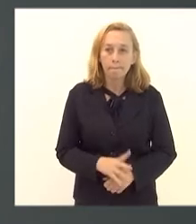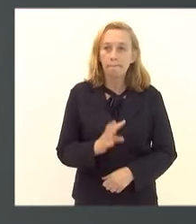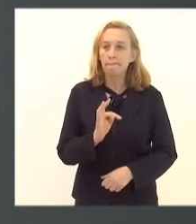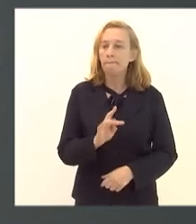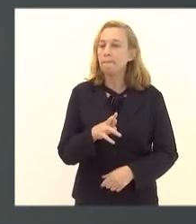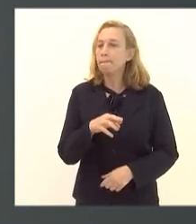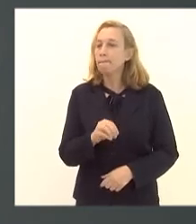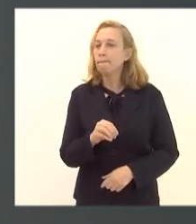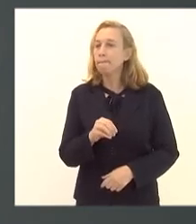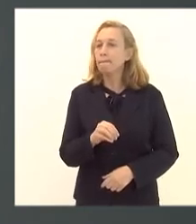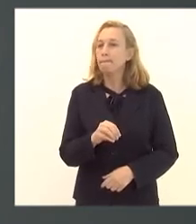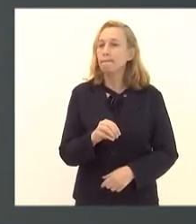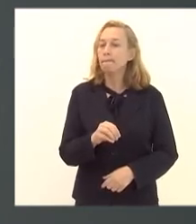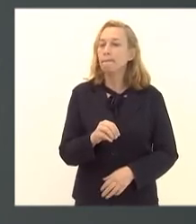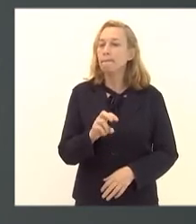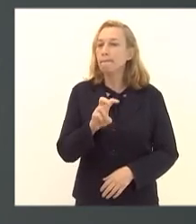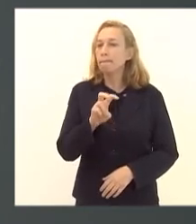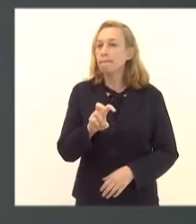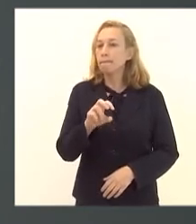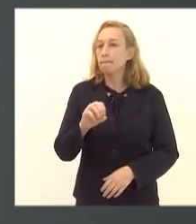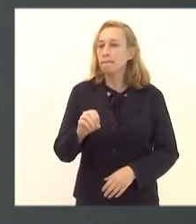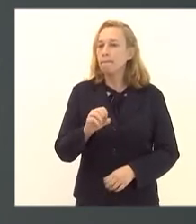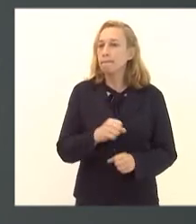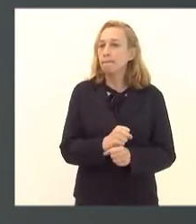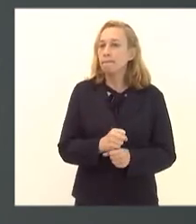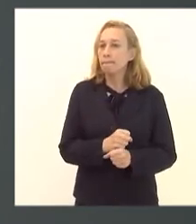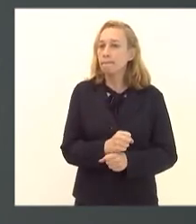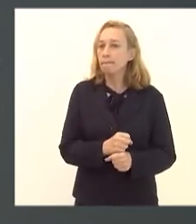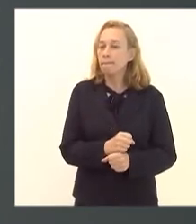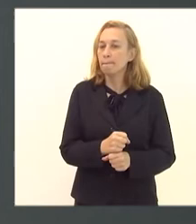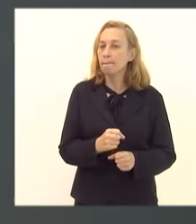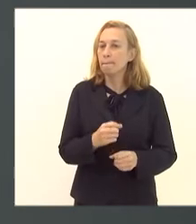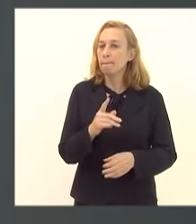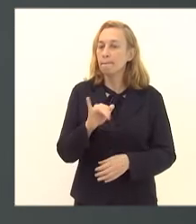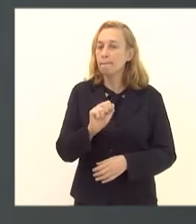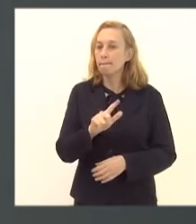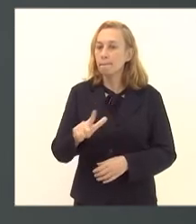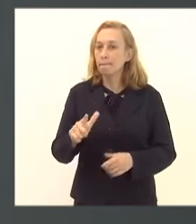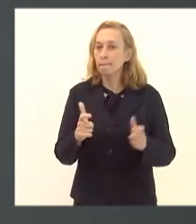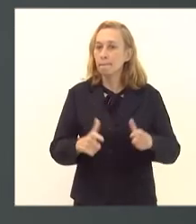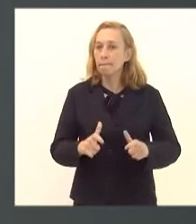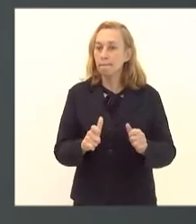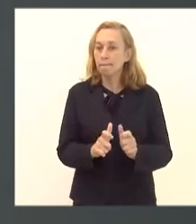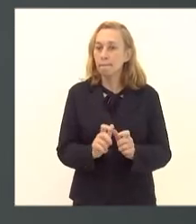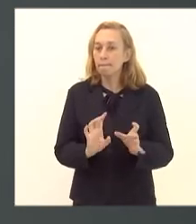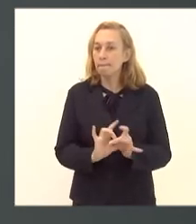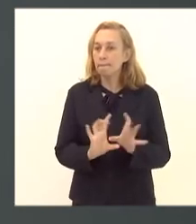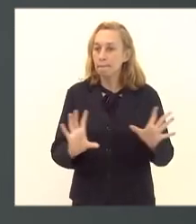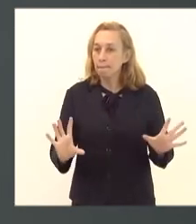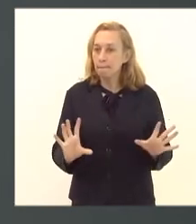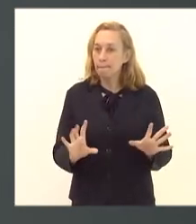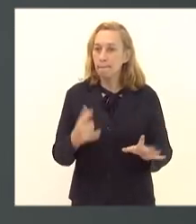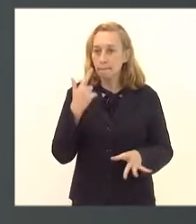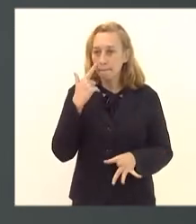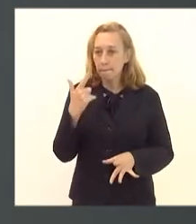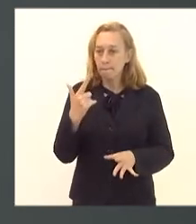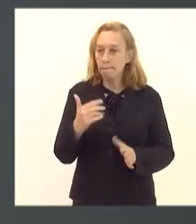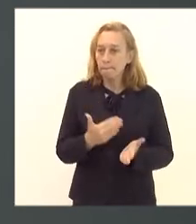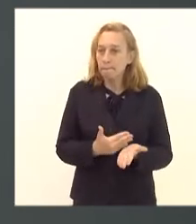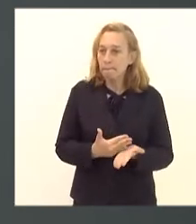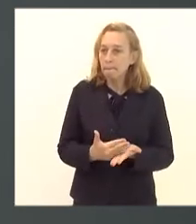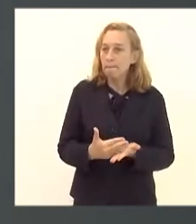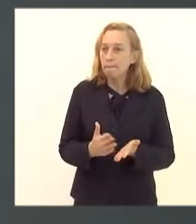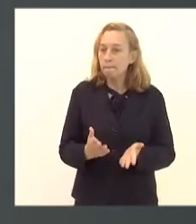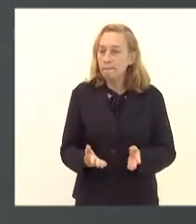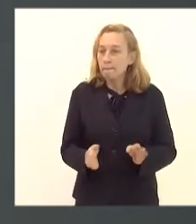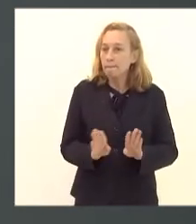E verificando o TR-50 anos, nas duas galerias. A maior parte também desse canal é em galeria aberta, tá? Só o trechinho ali inicial, que é o trecho fechado,